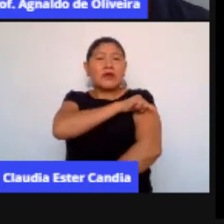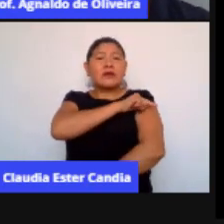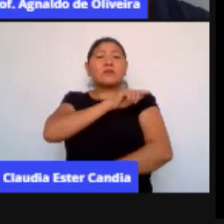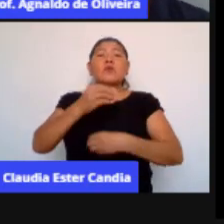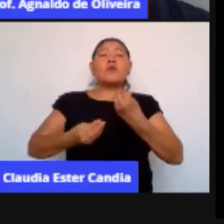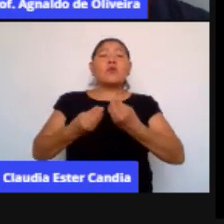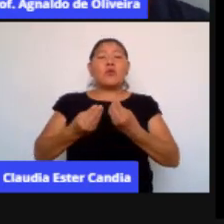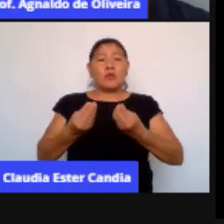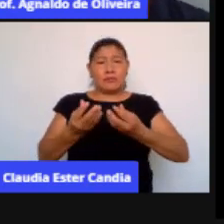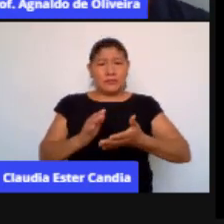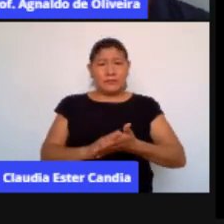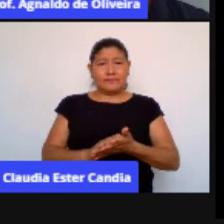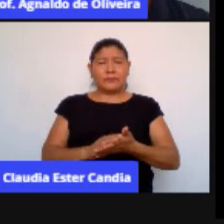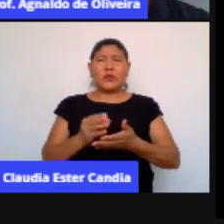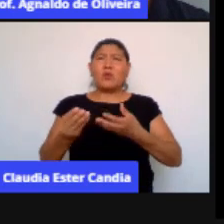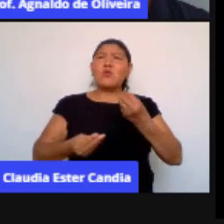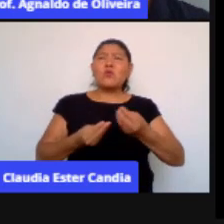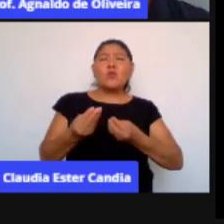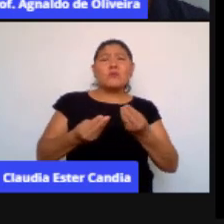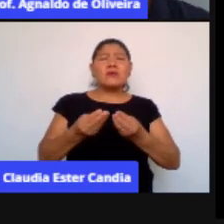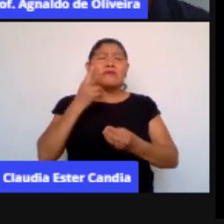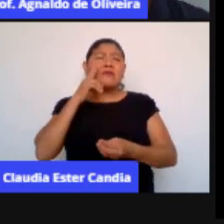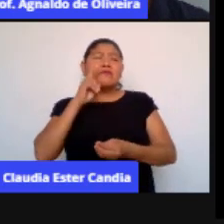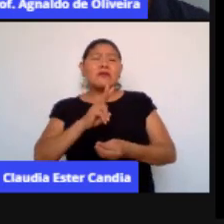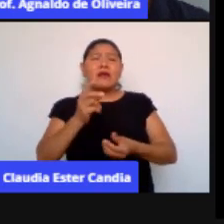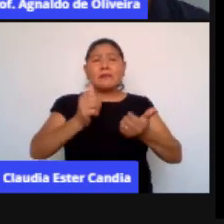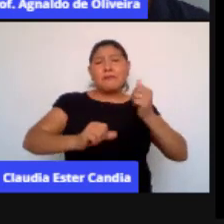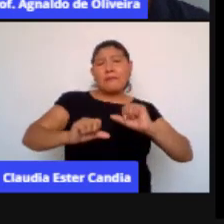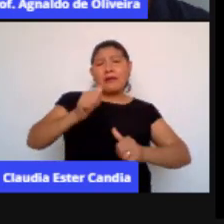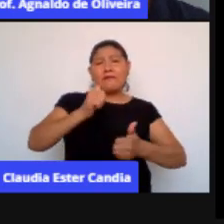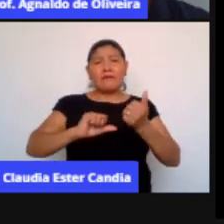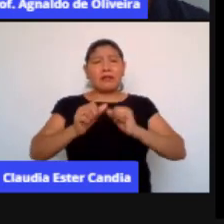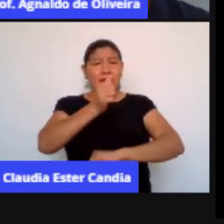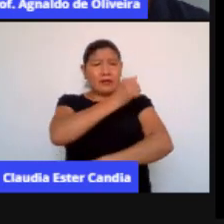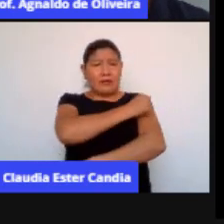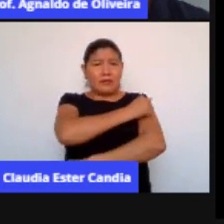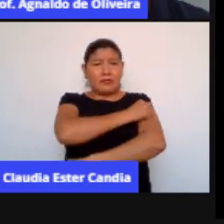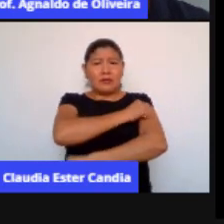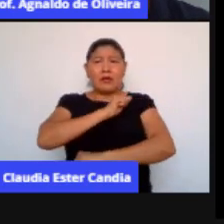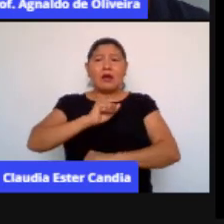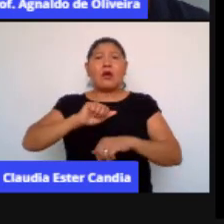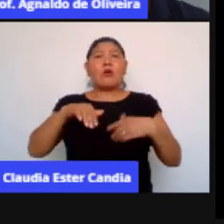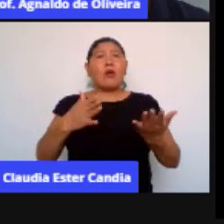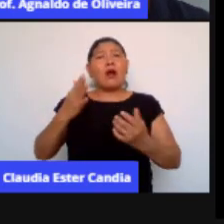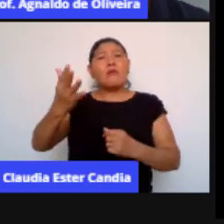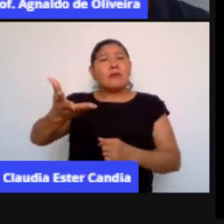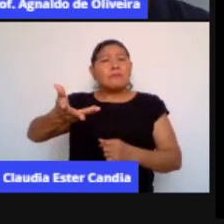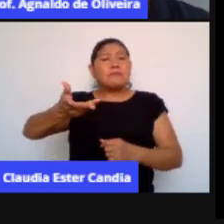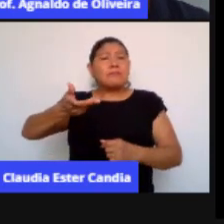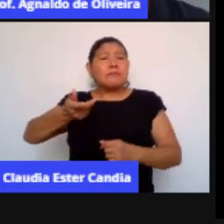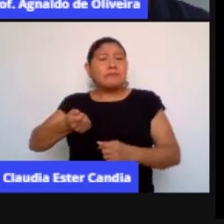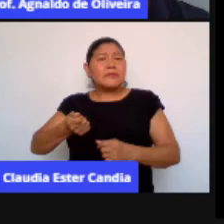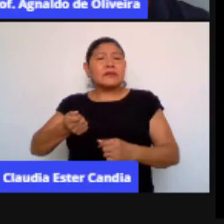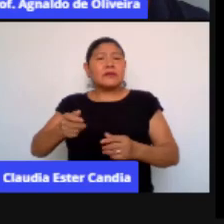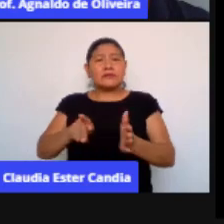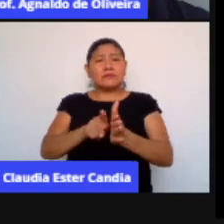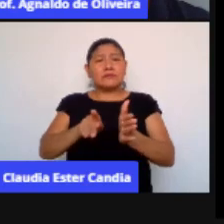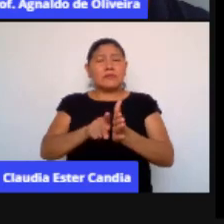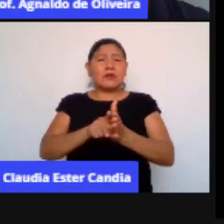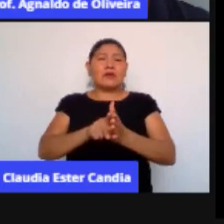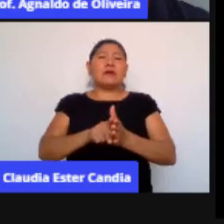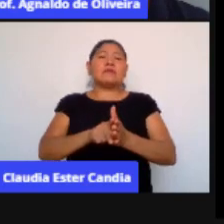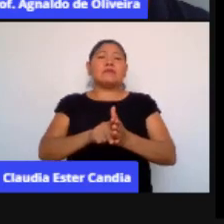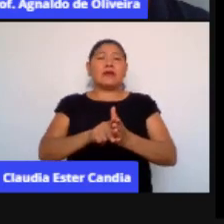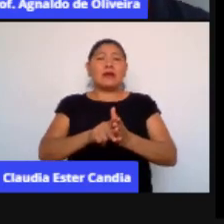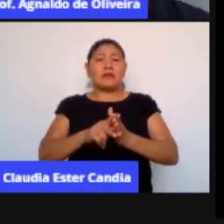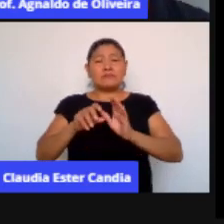tem que ter condições de, né, desenvolver as habilidades previstas para o sétimo ano. Então o que a equipe de matemática fez?